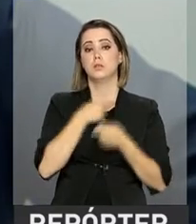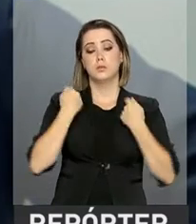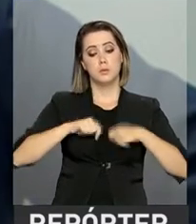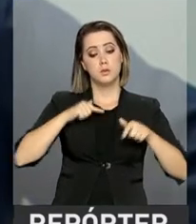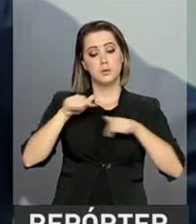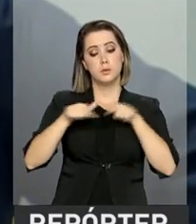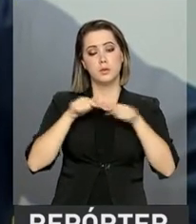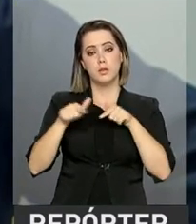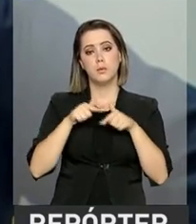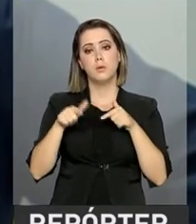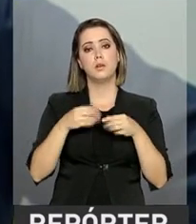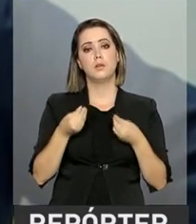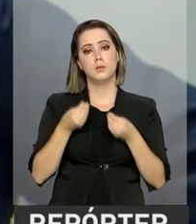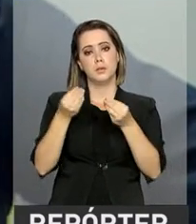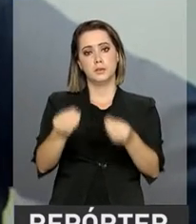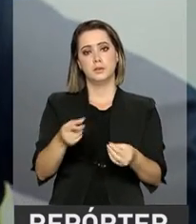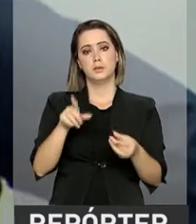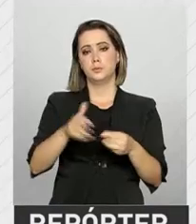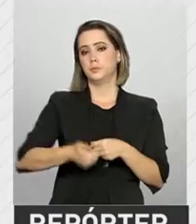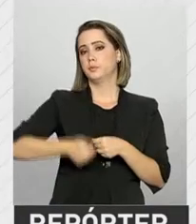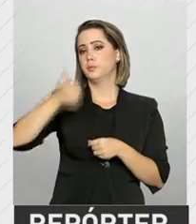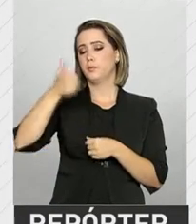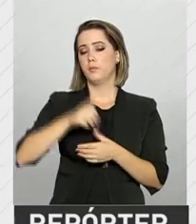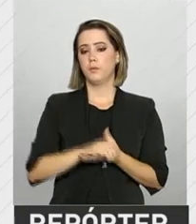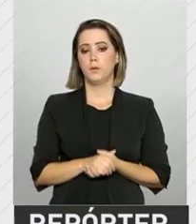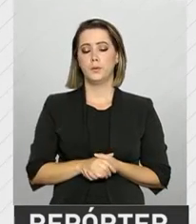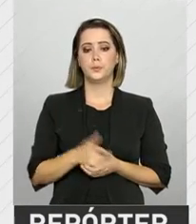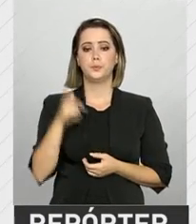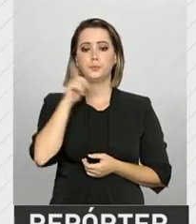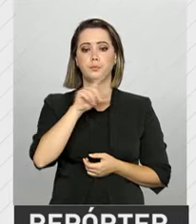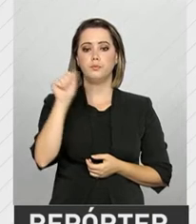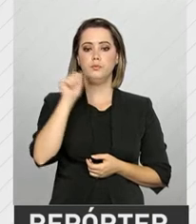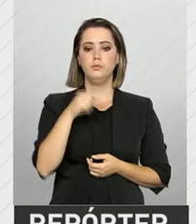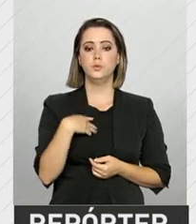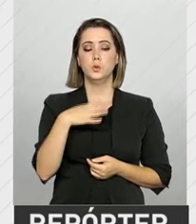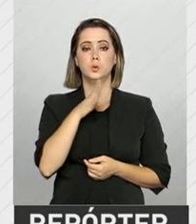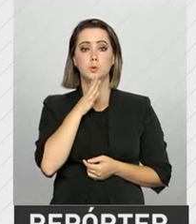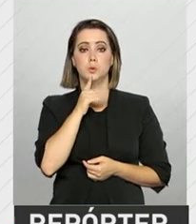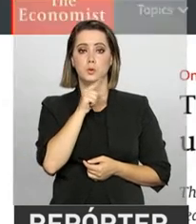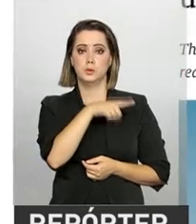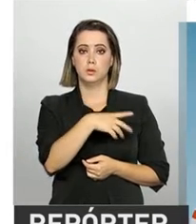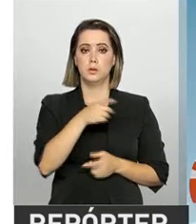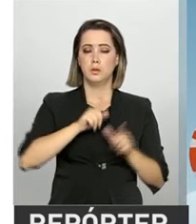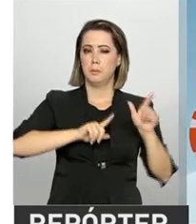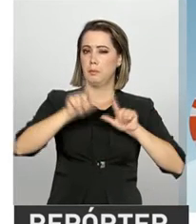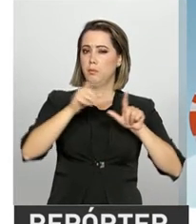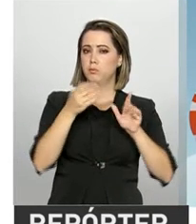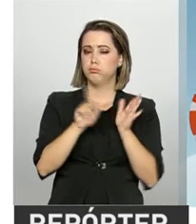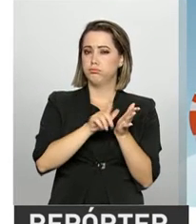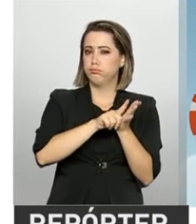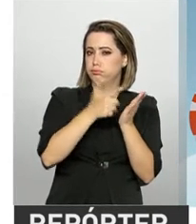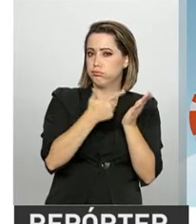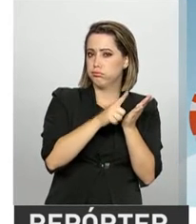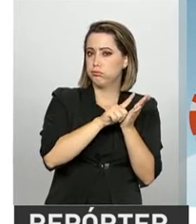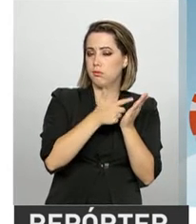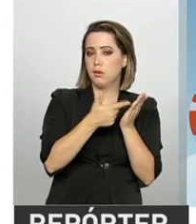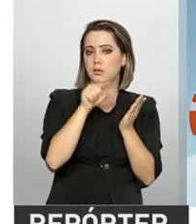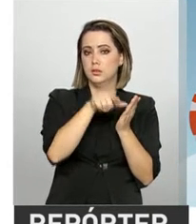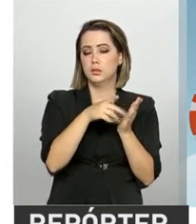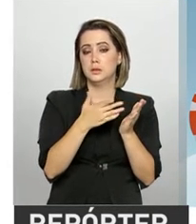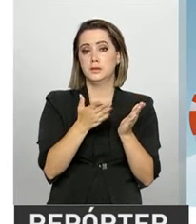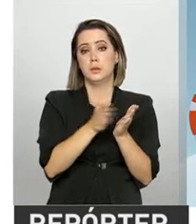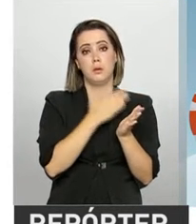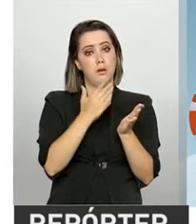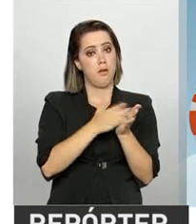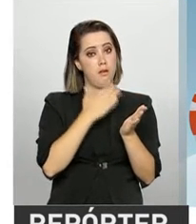para cobrirmos da melhor maneira. Conquistas reconhecidas pela imprensa internacional, como mostra uma das mais importantes publicações